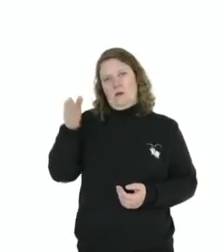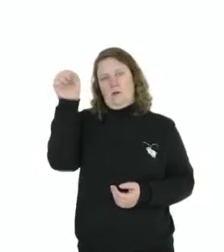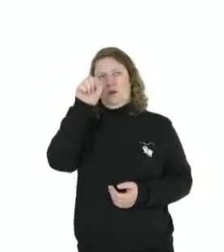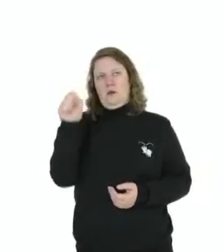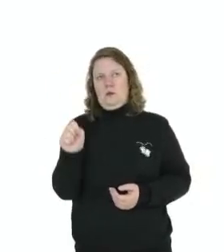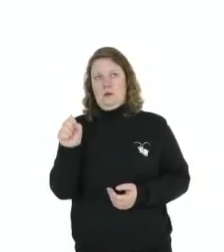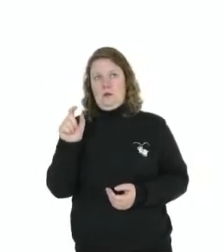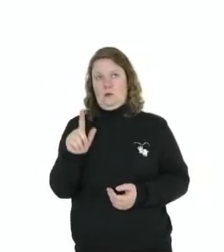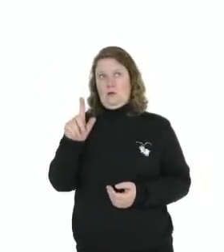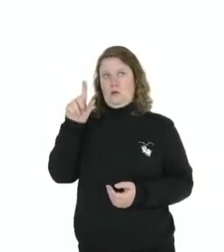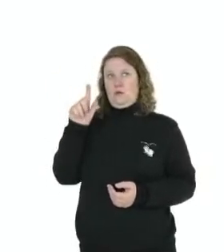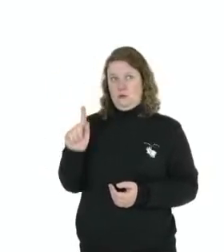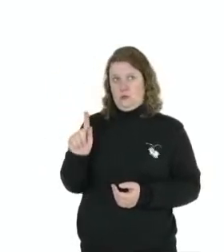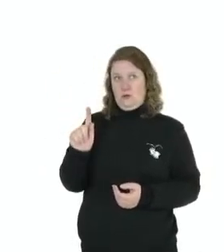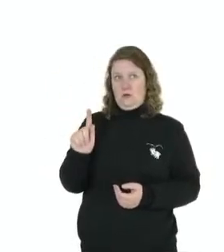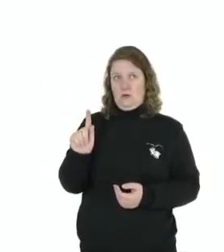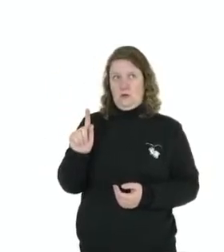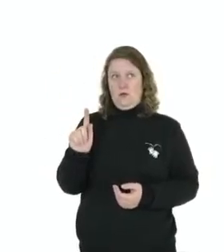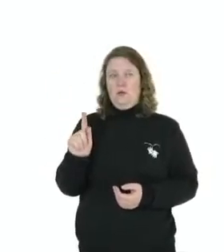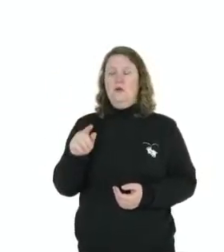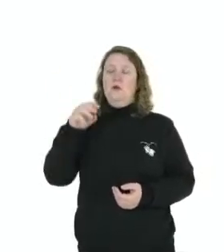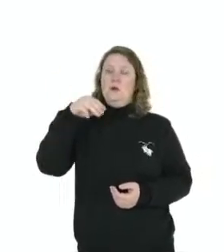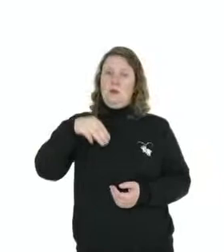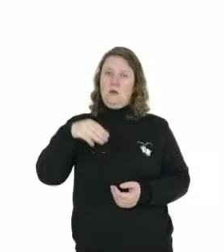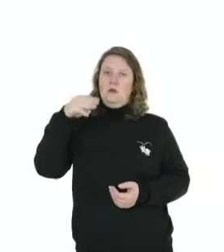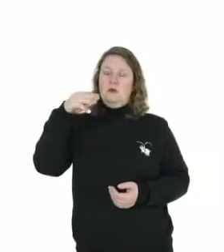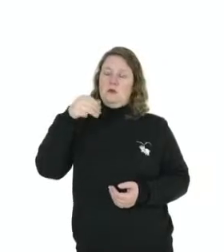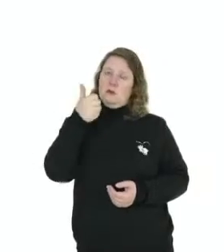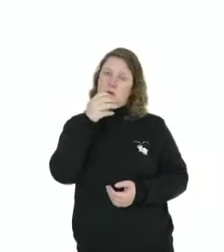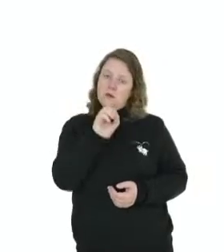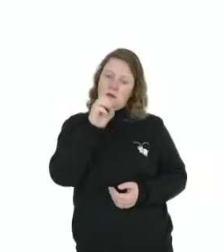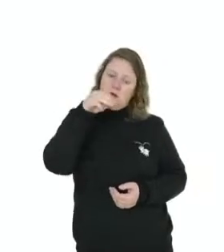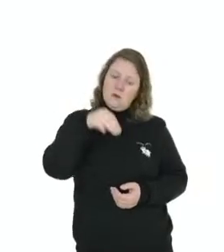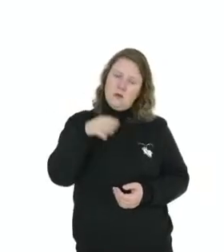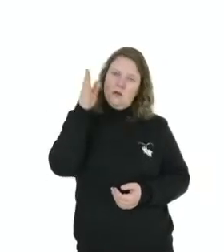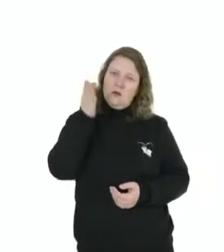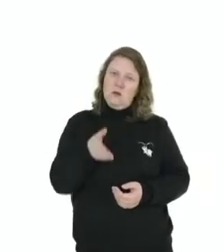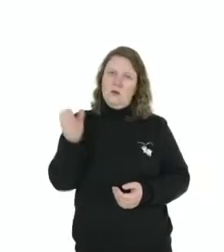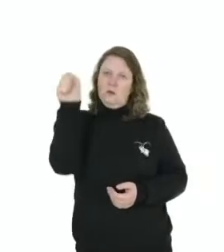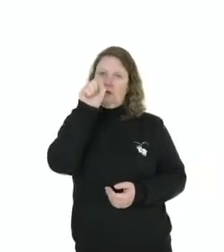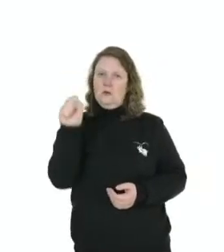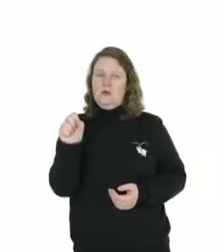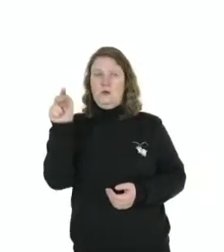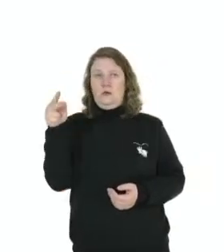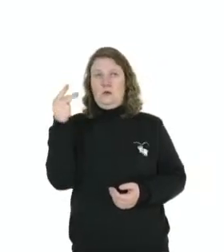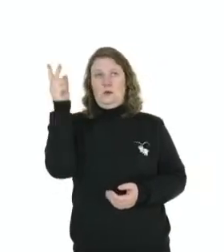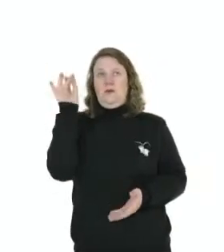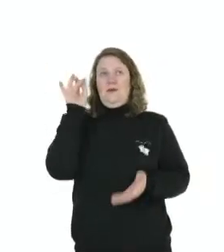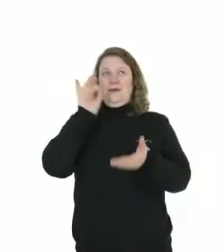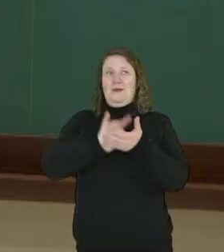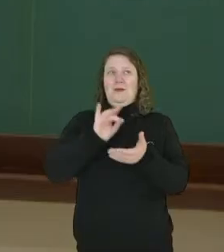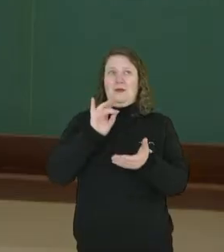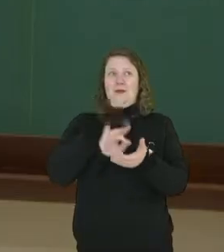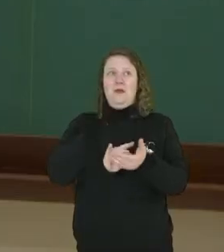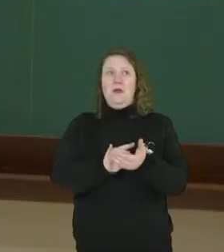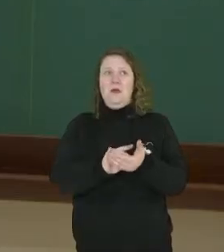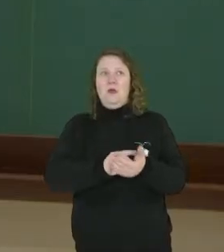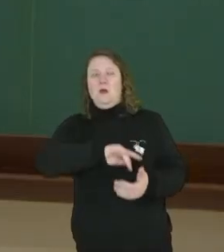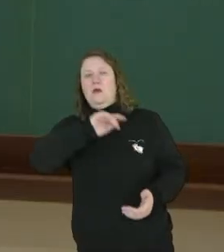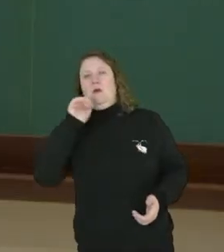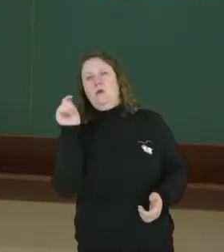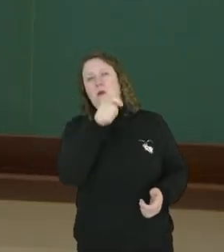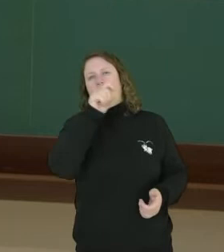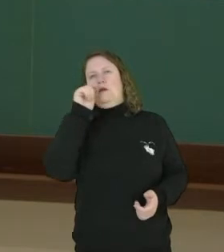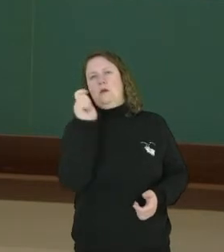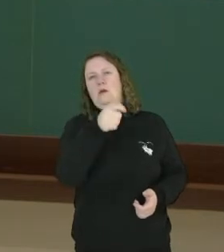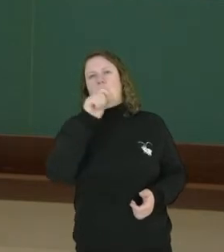gravidade como 10 metros por segundo ao quadrado, determina a energia mecânica do dardo no momento do lançamento.